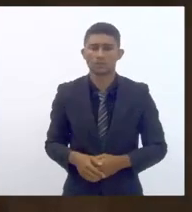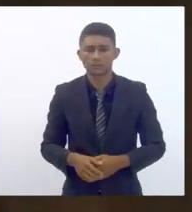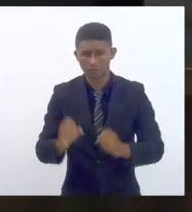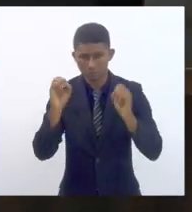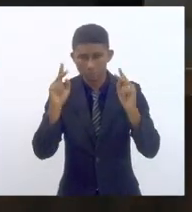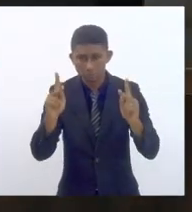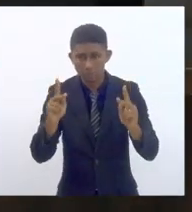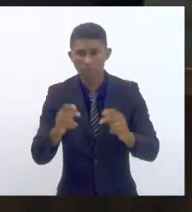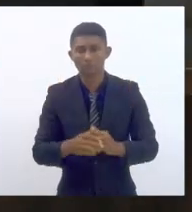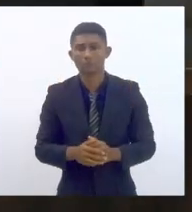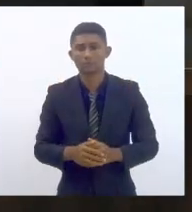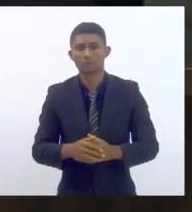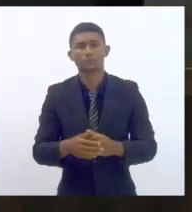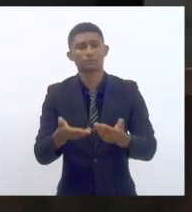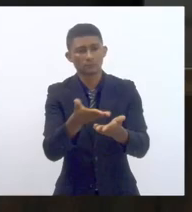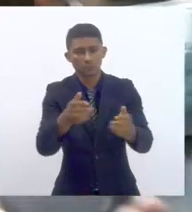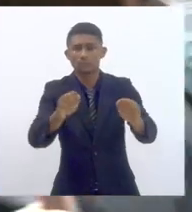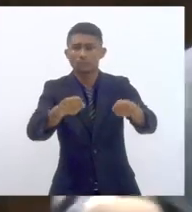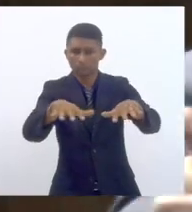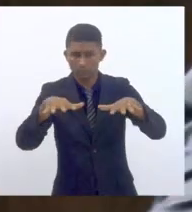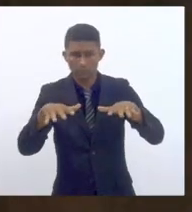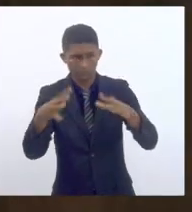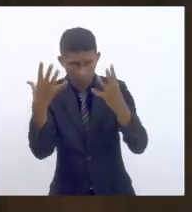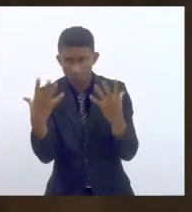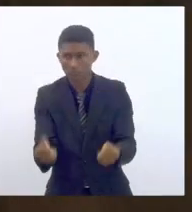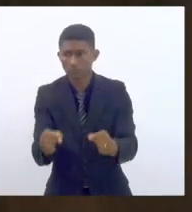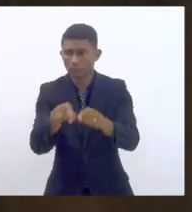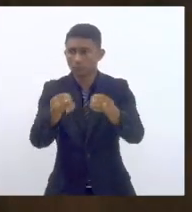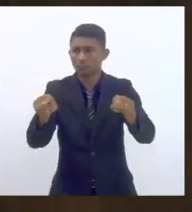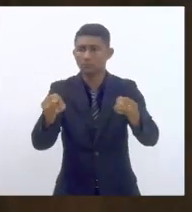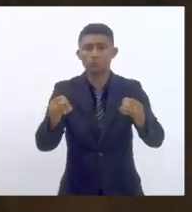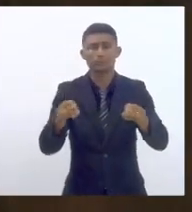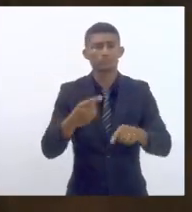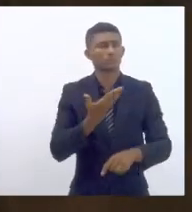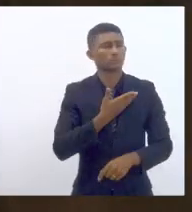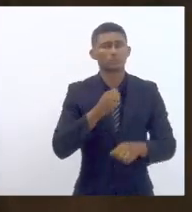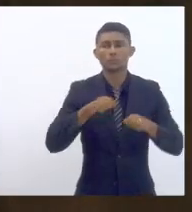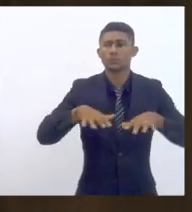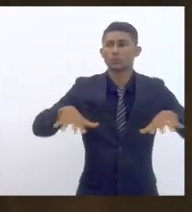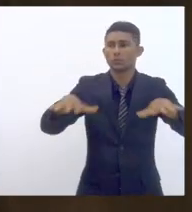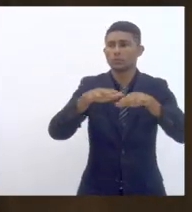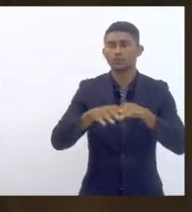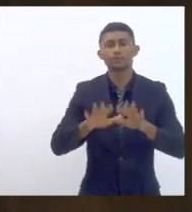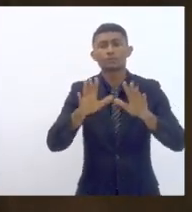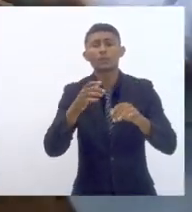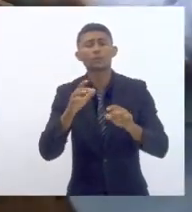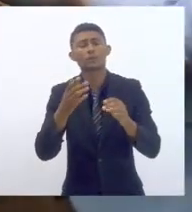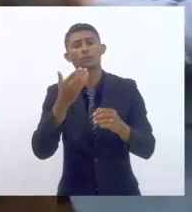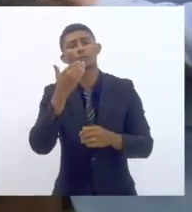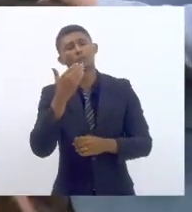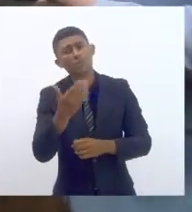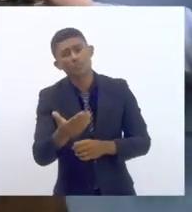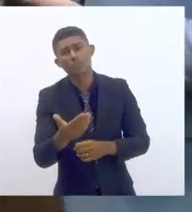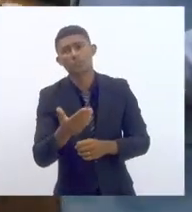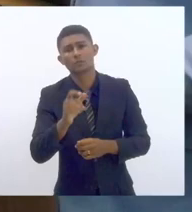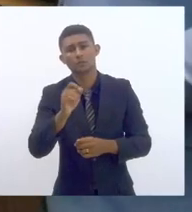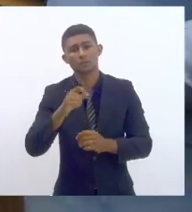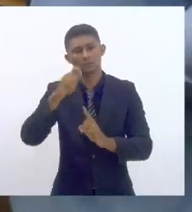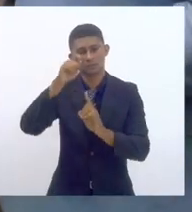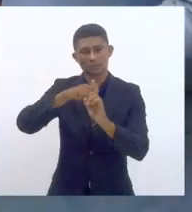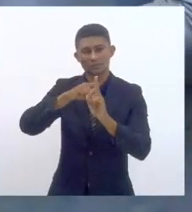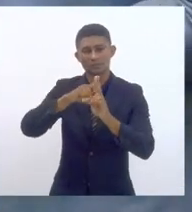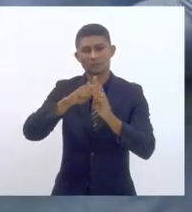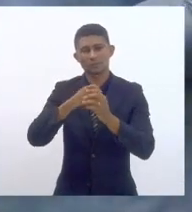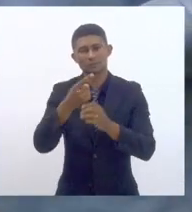Com autorização obrigado do plenário. Presidente André, a todos os amigos deputados do plenário. Não tem, já tem meu acordo. Eu só queria pedir que a gente fizesse no início do segundo semestre